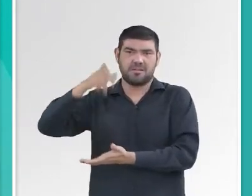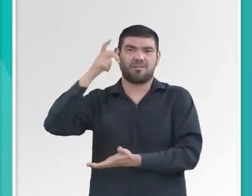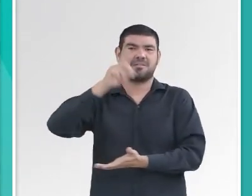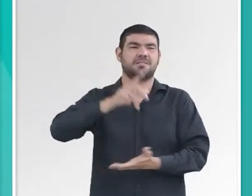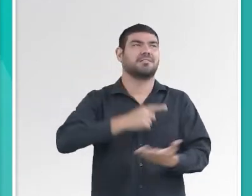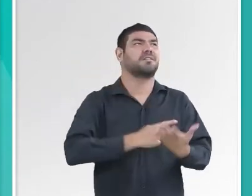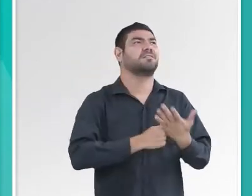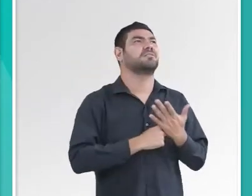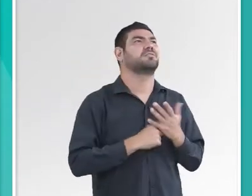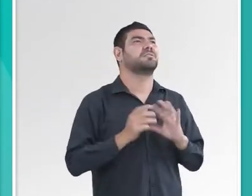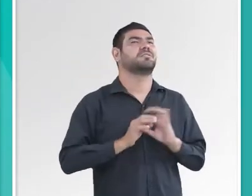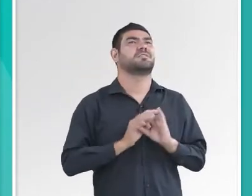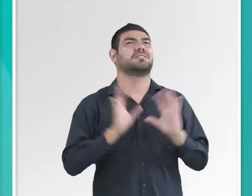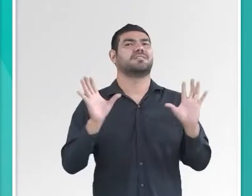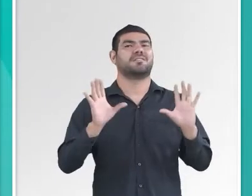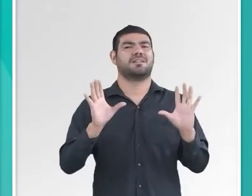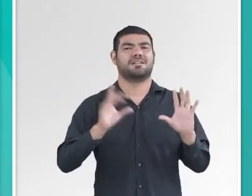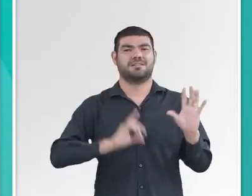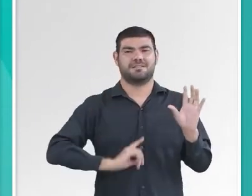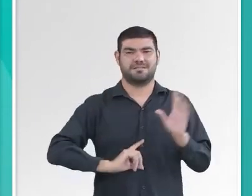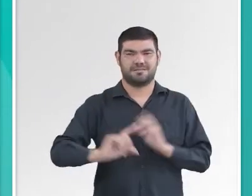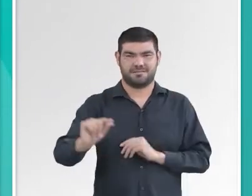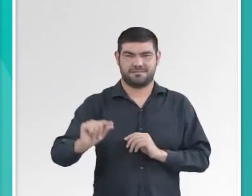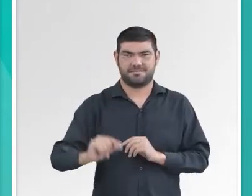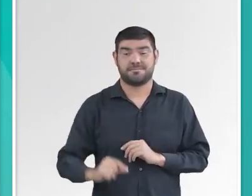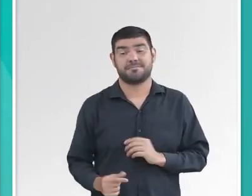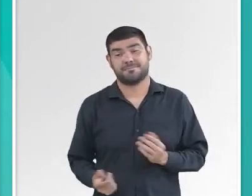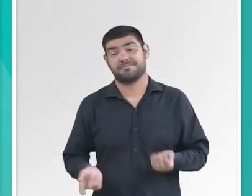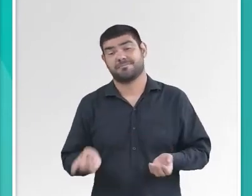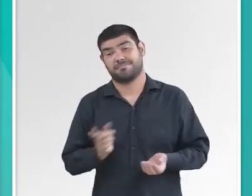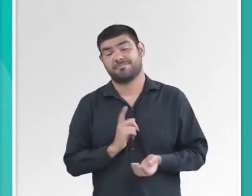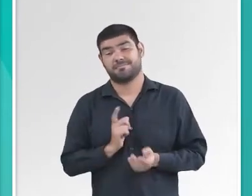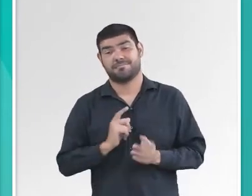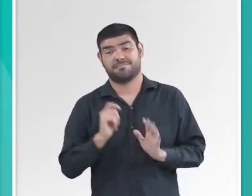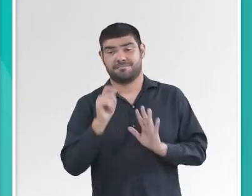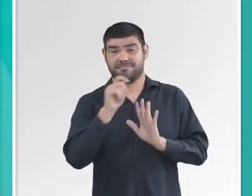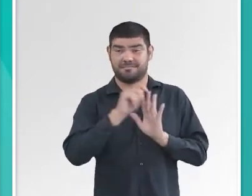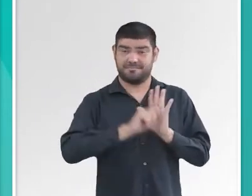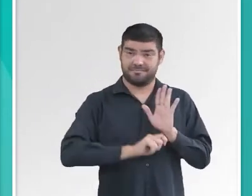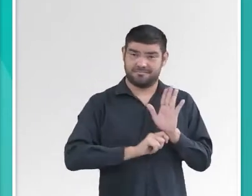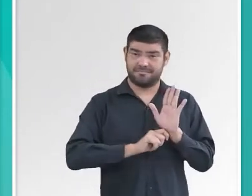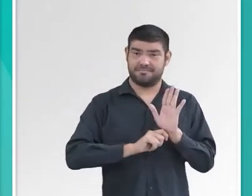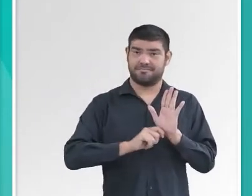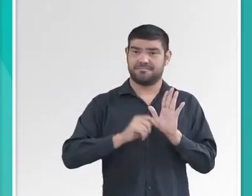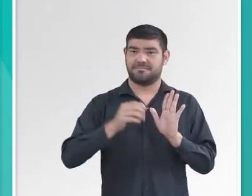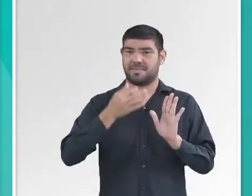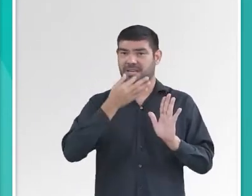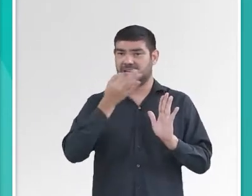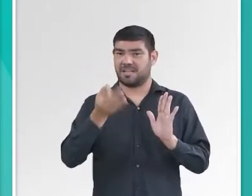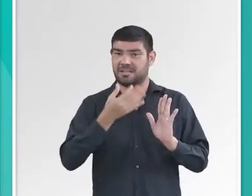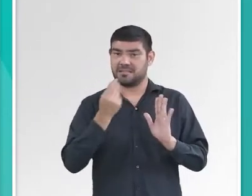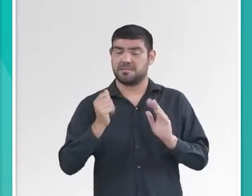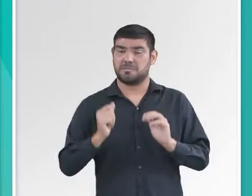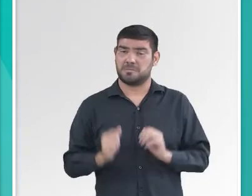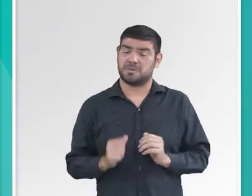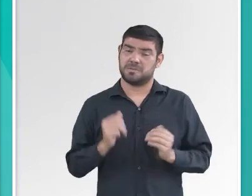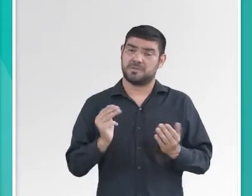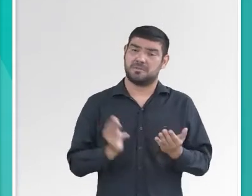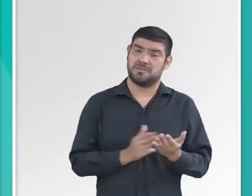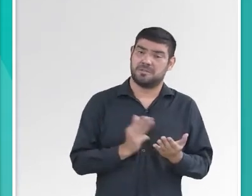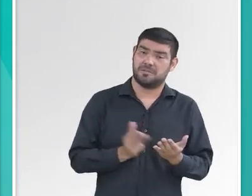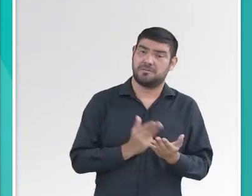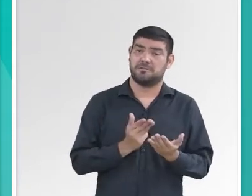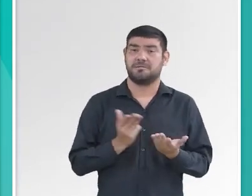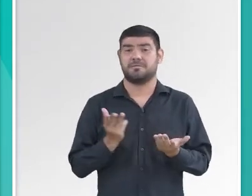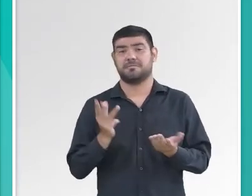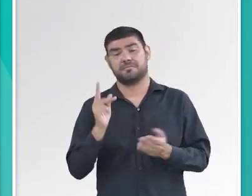ajuda para se livrar lá do seminário. Então a gente tem a resenha, no caso, o objeto dela pode ser um livro, um filme, como nós